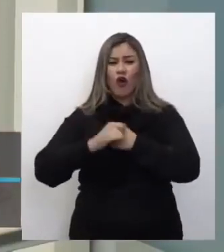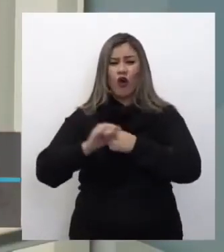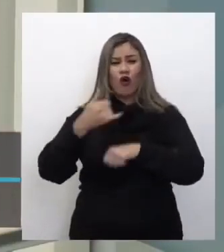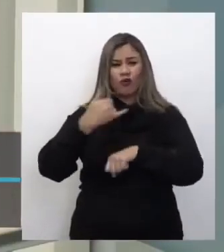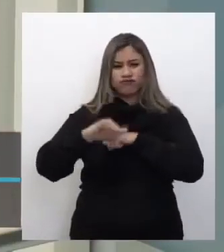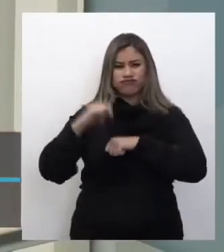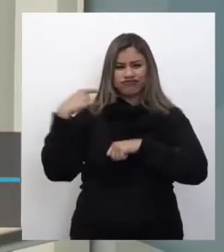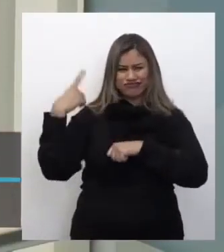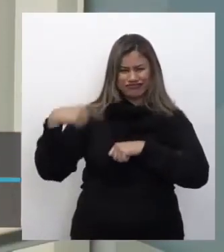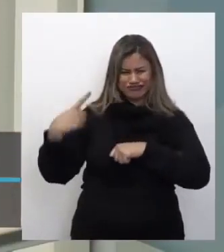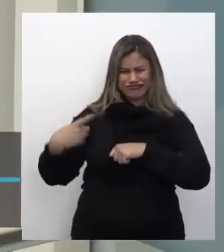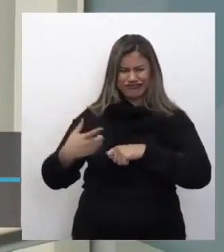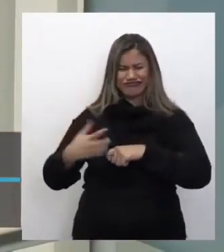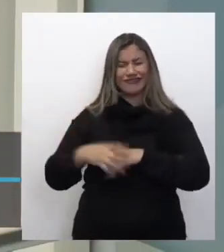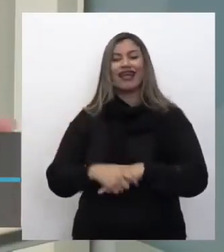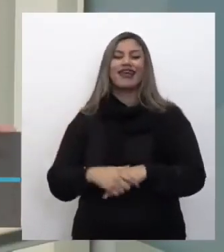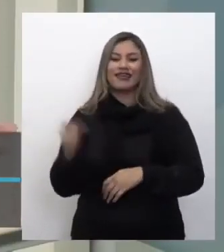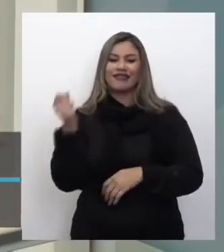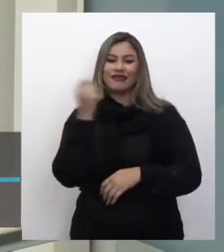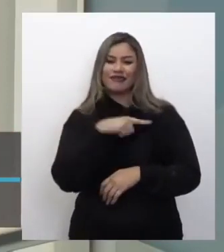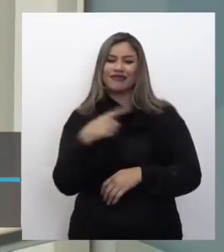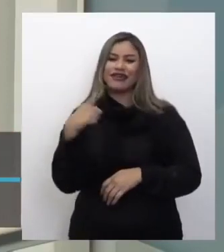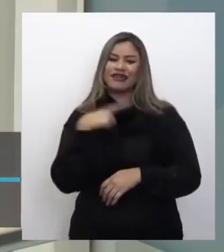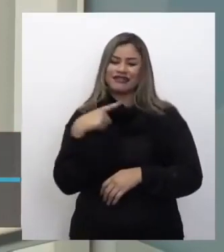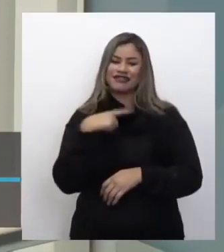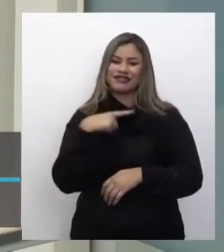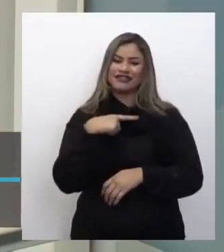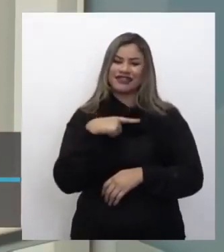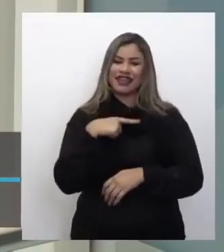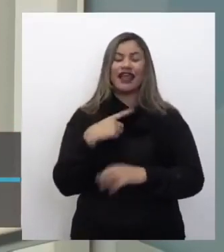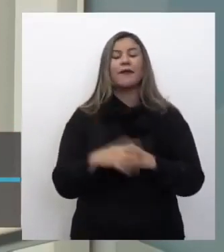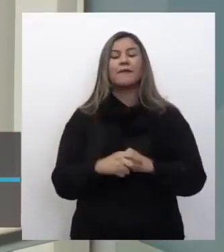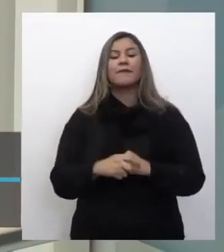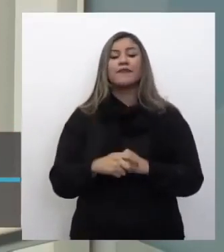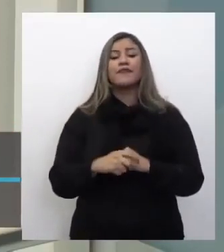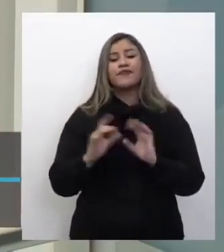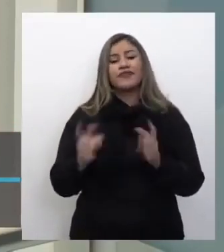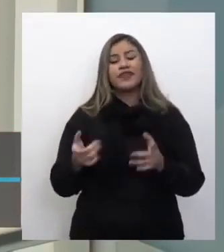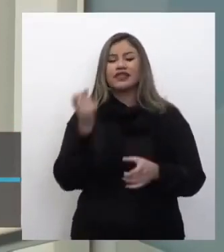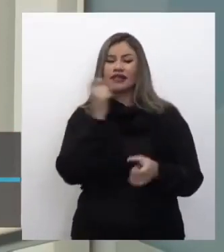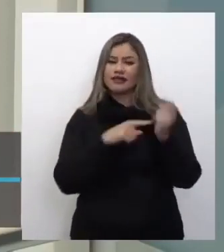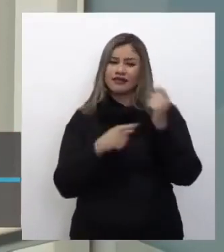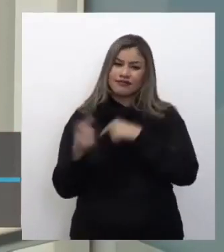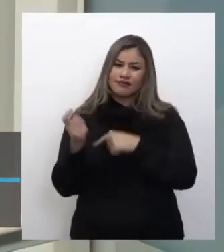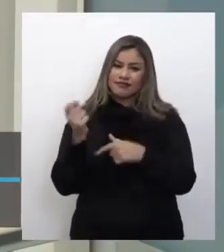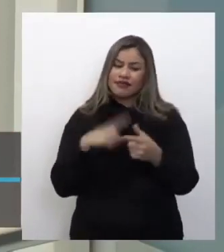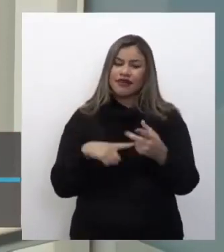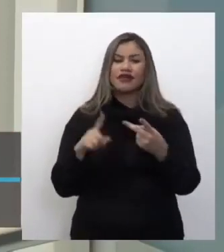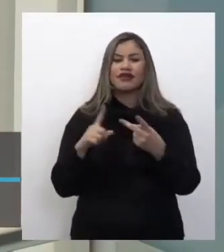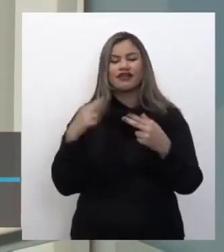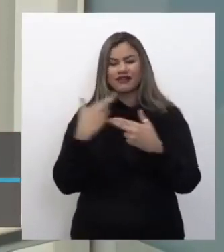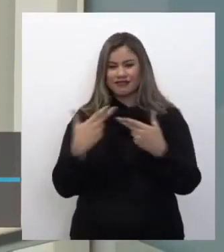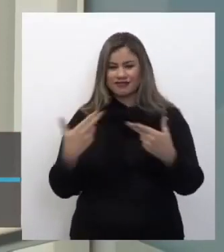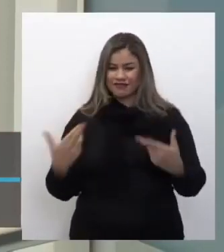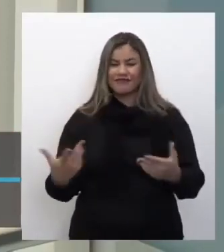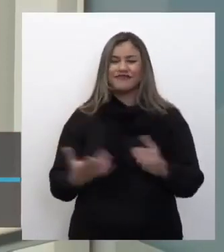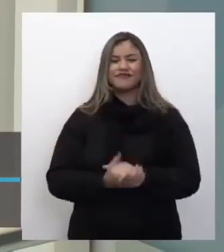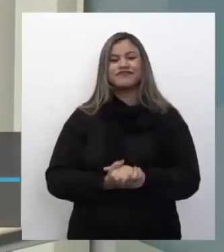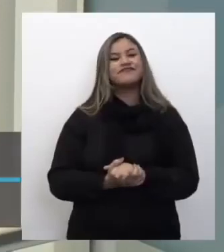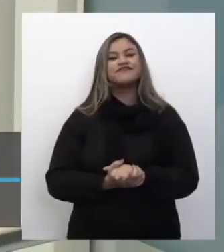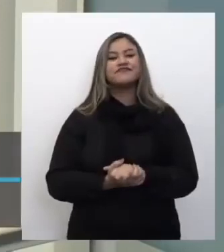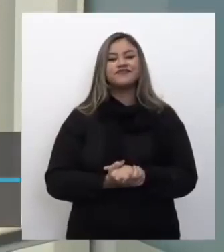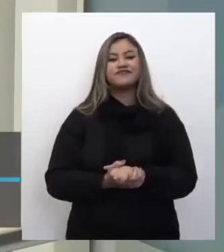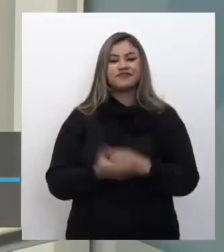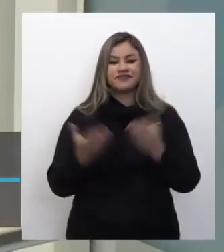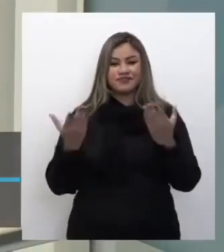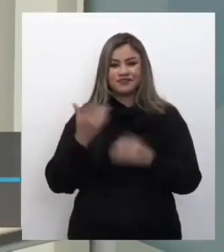bem bacaninha e é uma comédia. E tem a sátira, tem todas as nuances que a gente conversou. Agora,